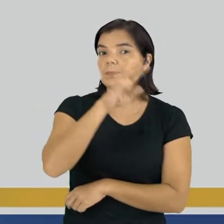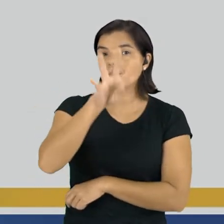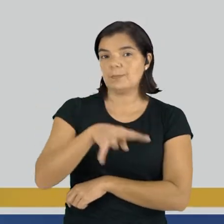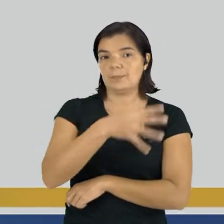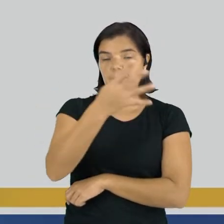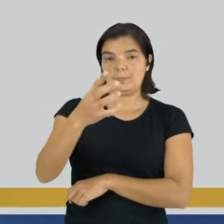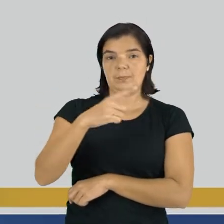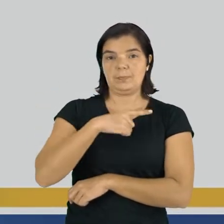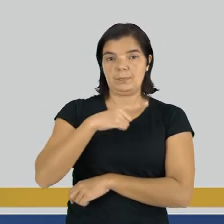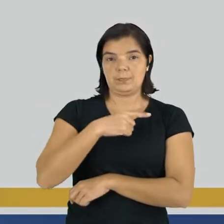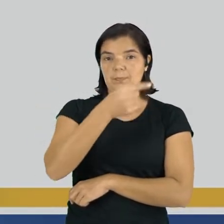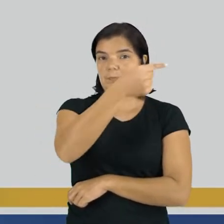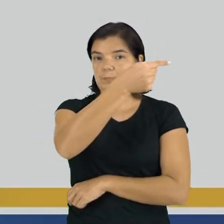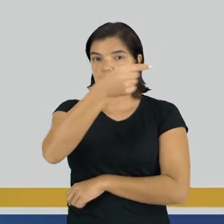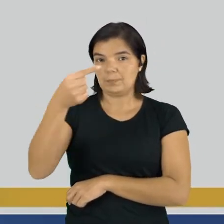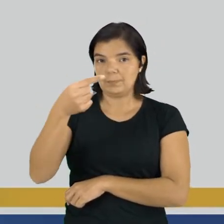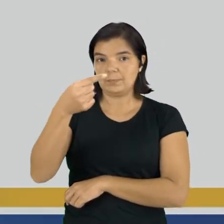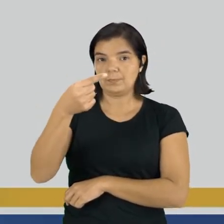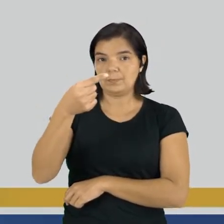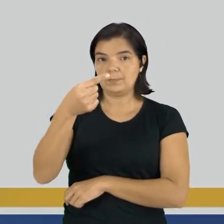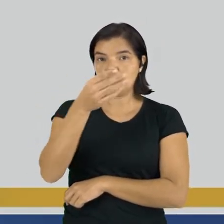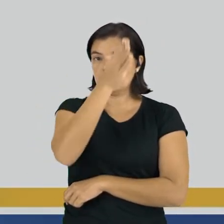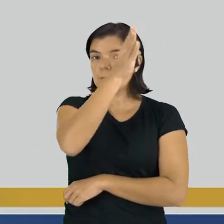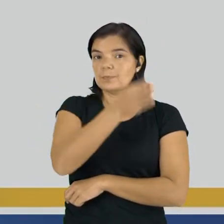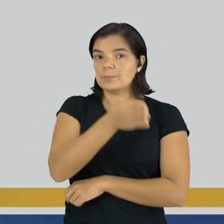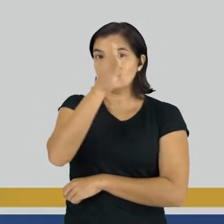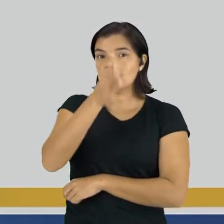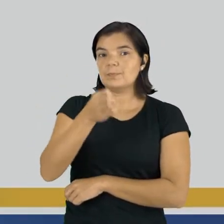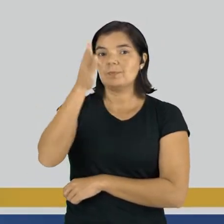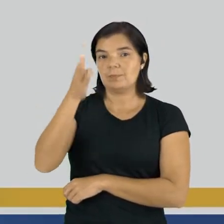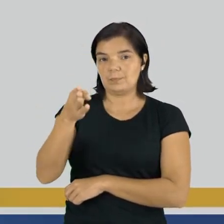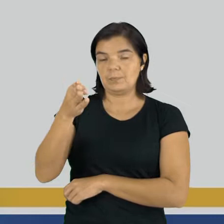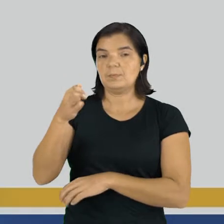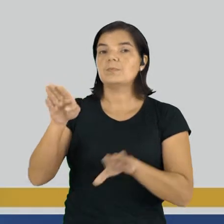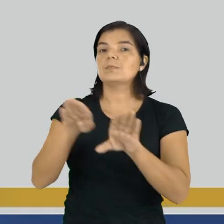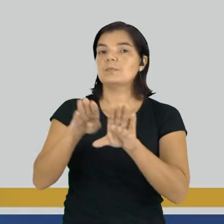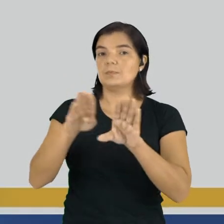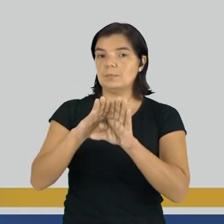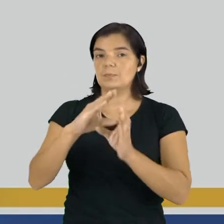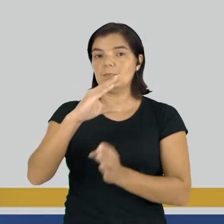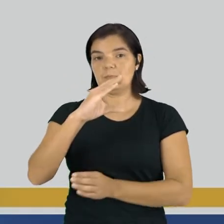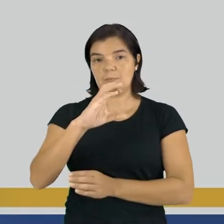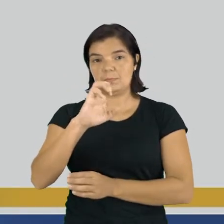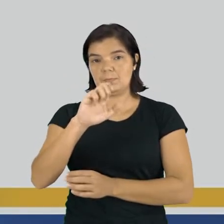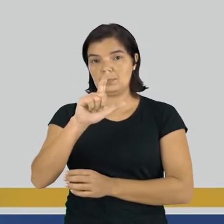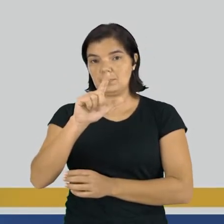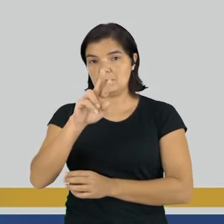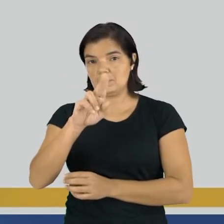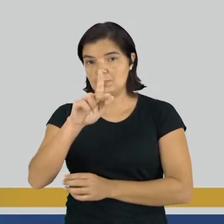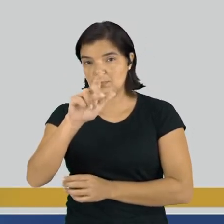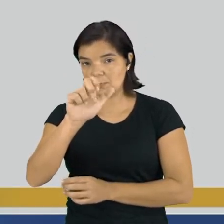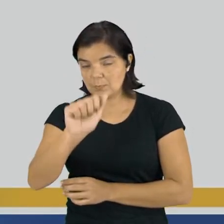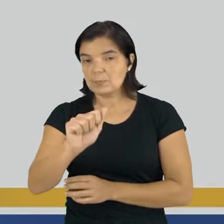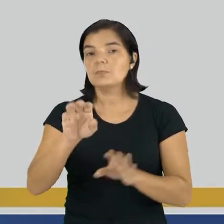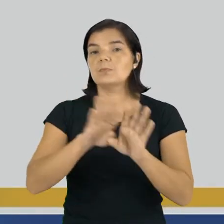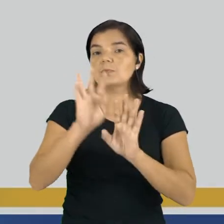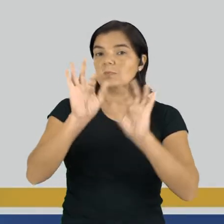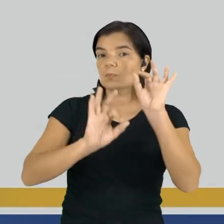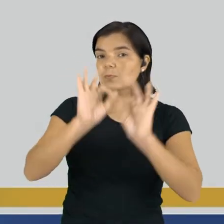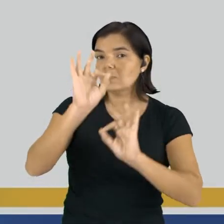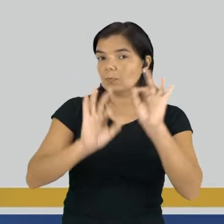ela tem linhas, coluna e a célula. Essa é a